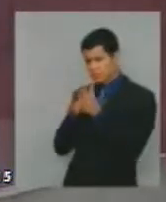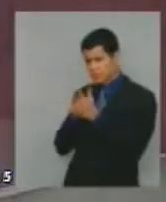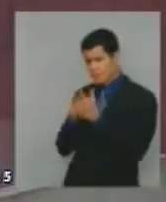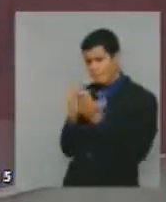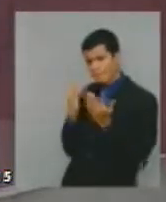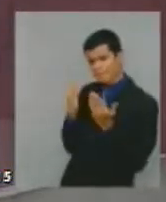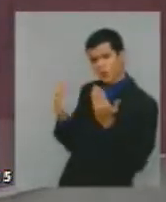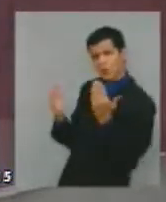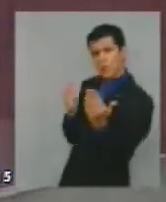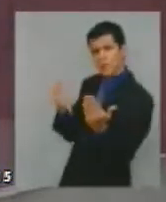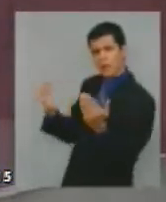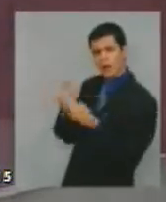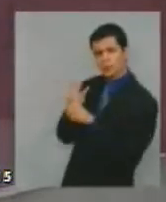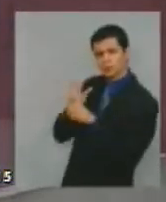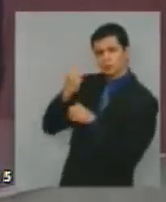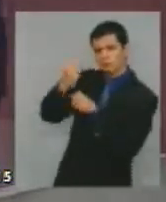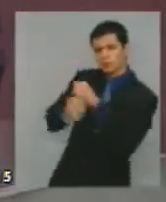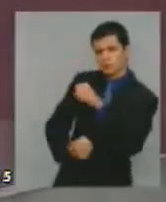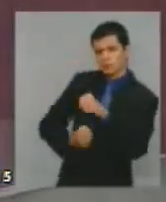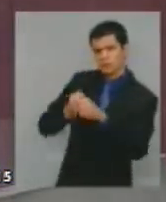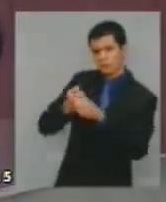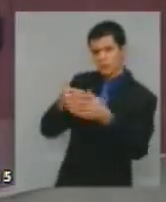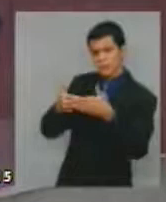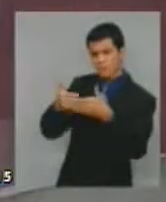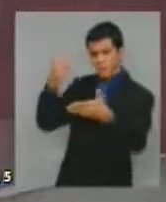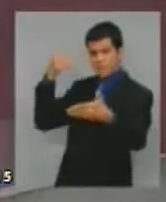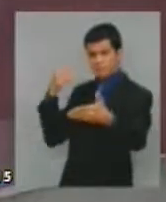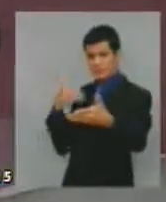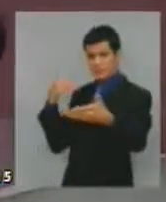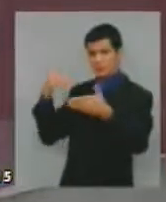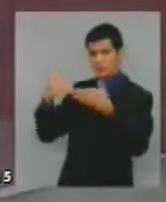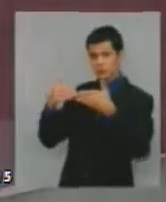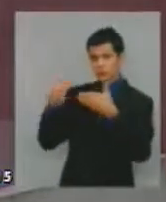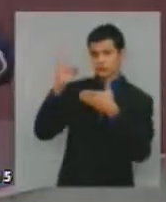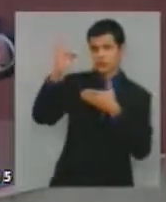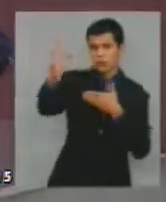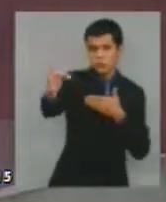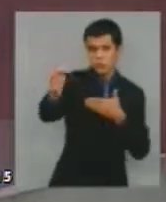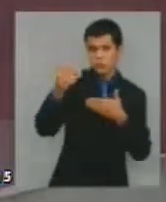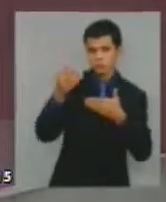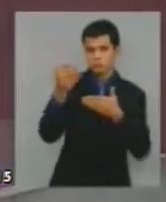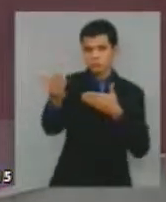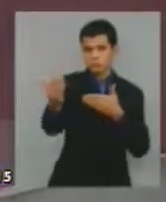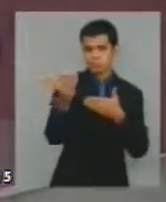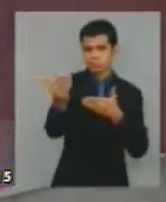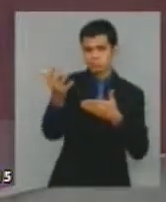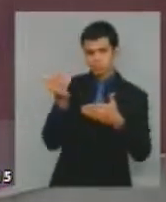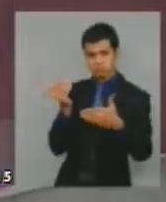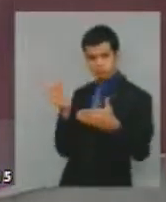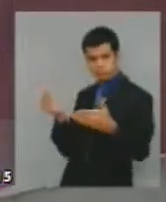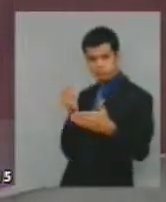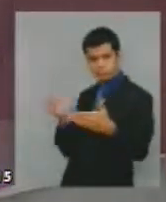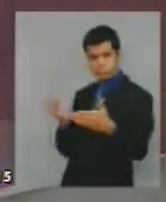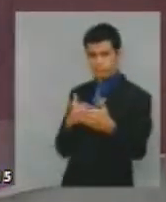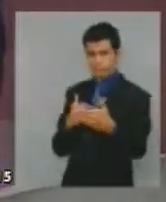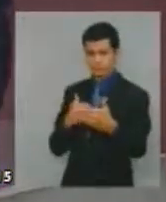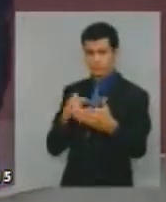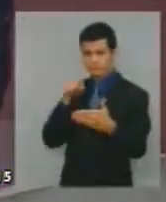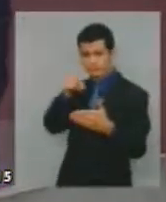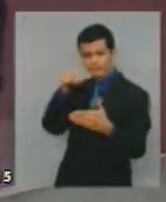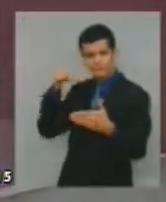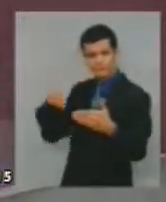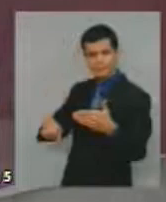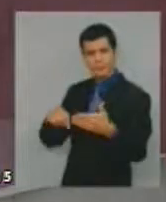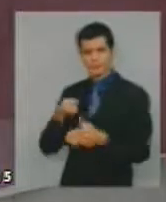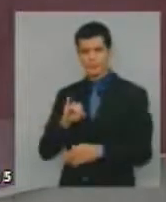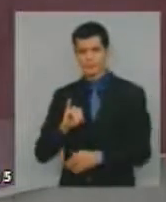3 anos seguintes. Portanto, com base na demografia medida pelo IBGE e no número